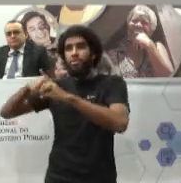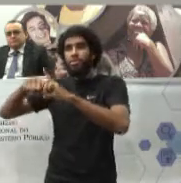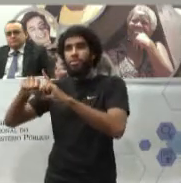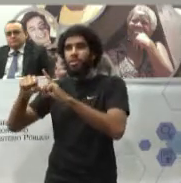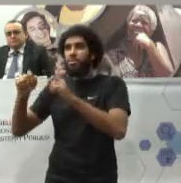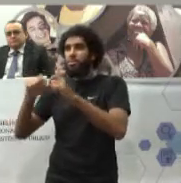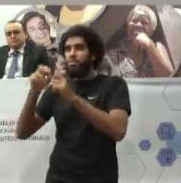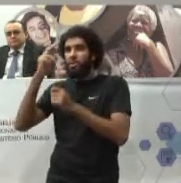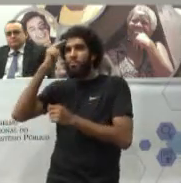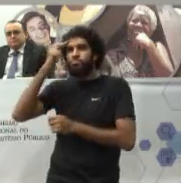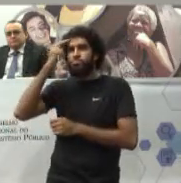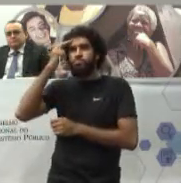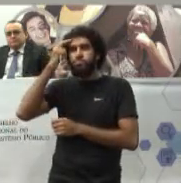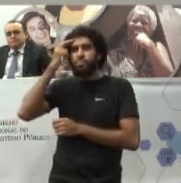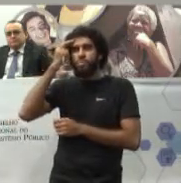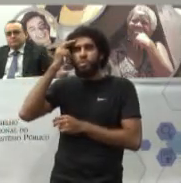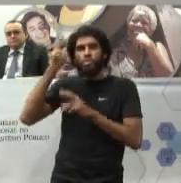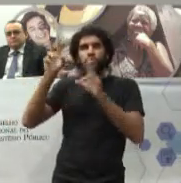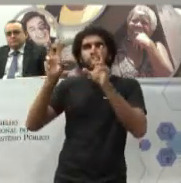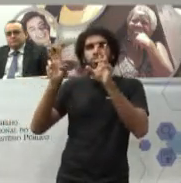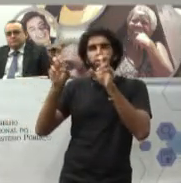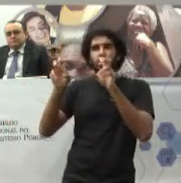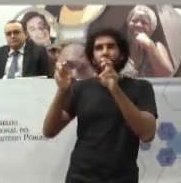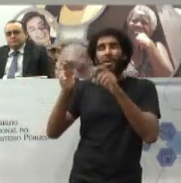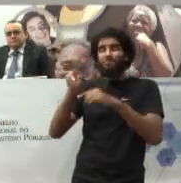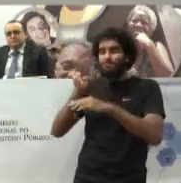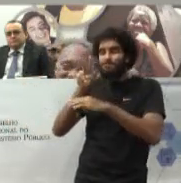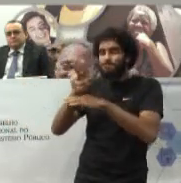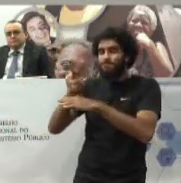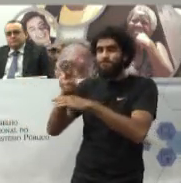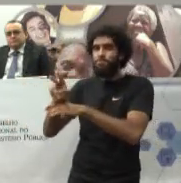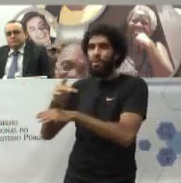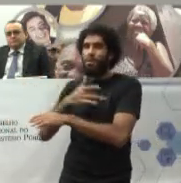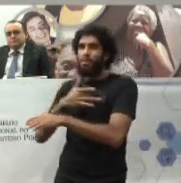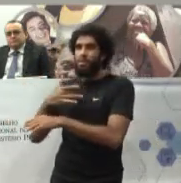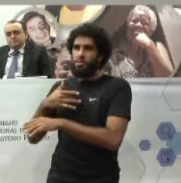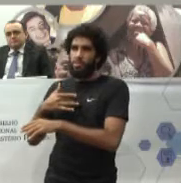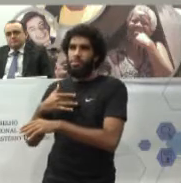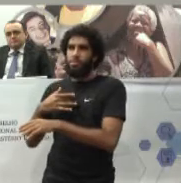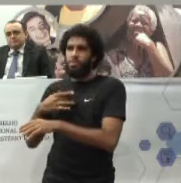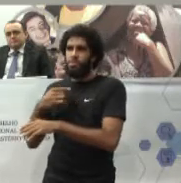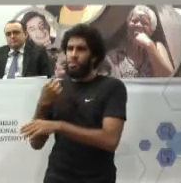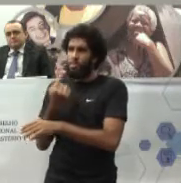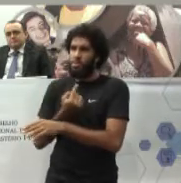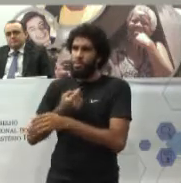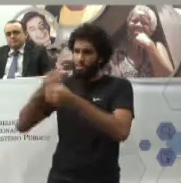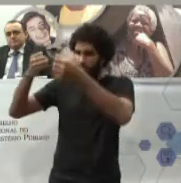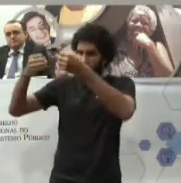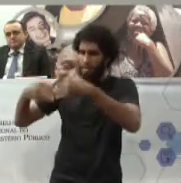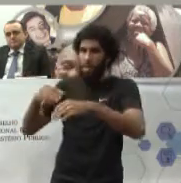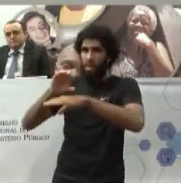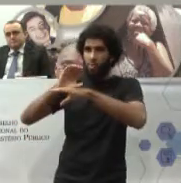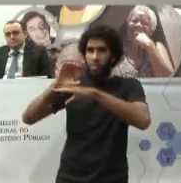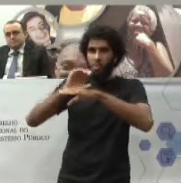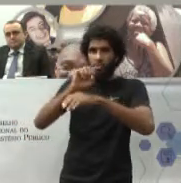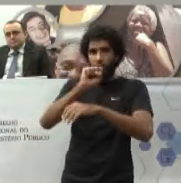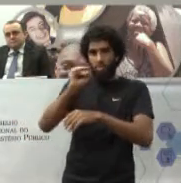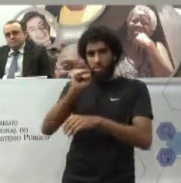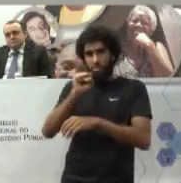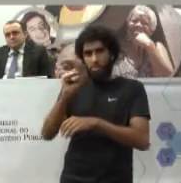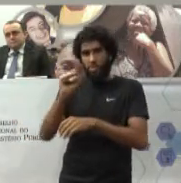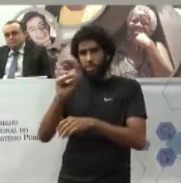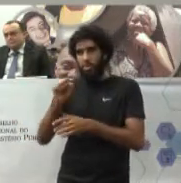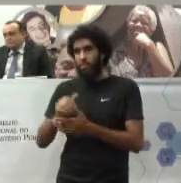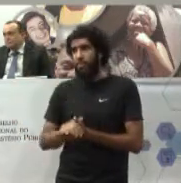as reflexões a respeito da defesa disso que nós contratamos a a anacom 188 e o terceiro